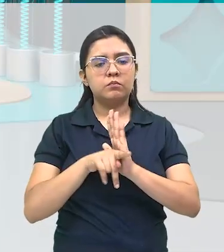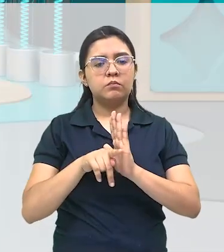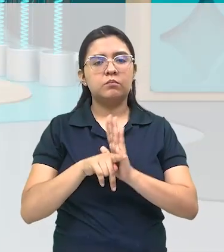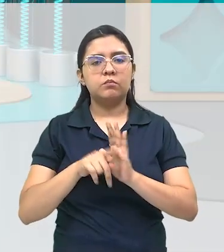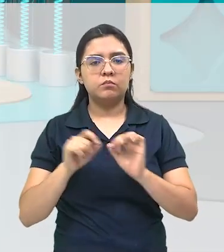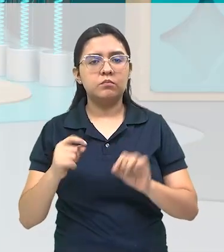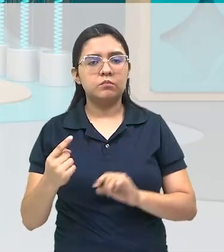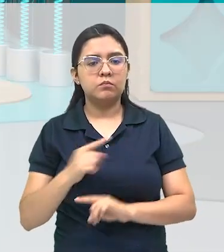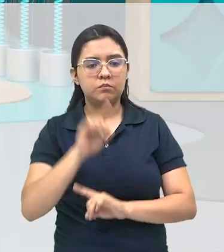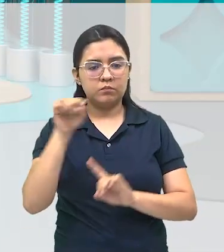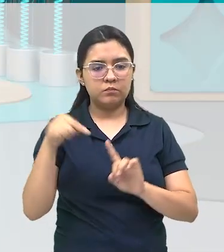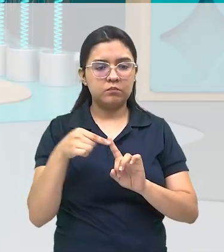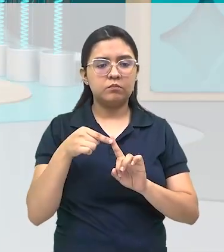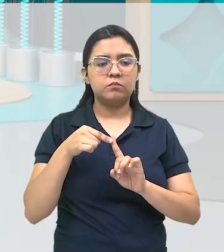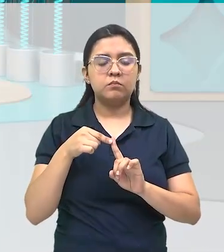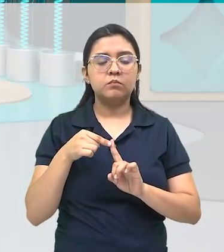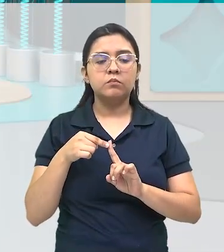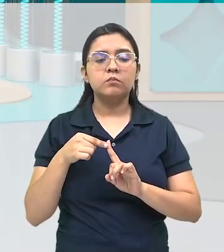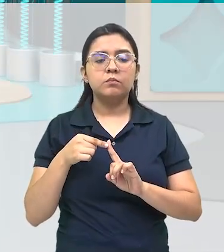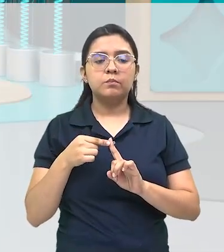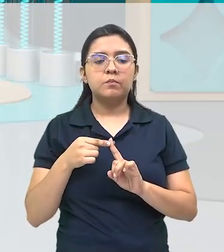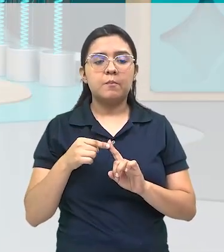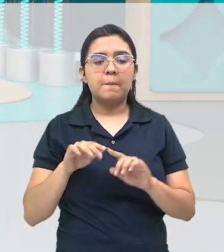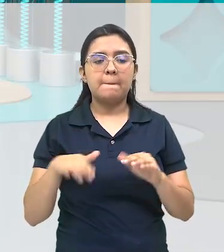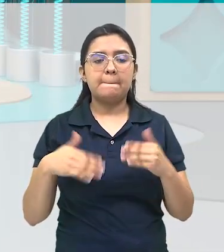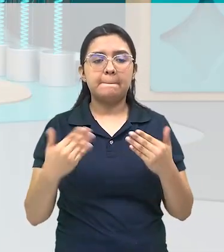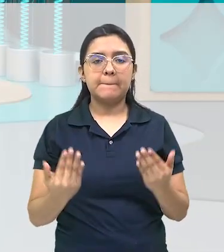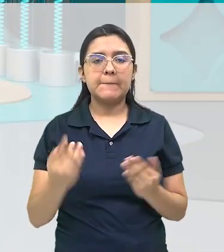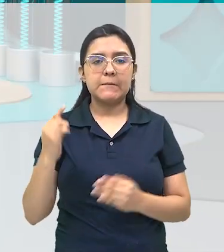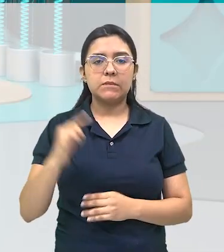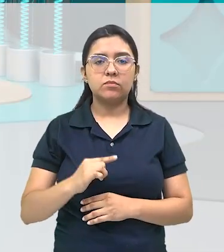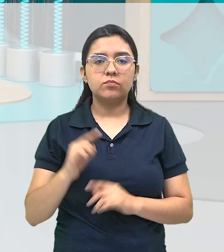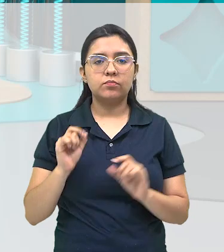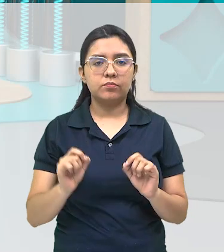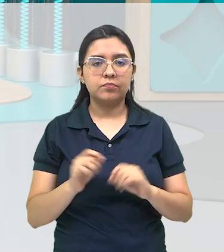coisa só, que é o universo todo. Então, essa